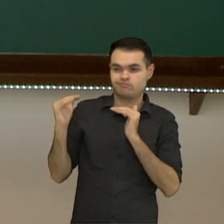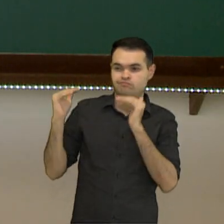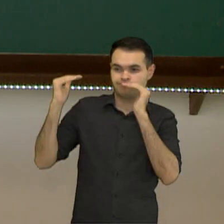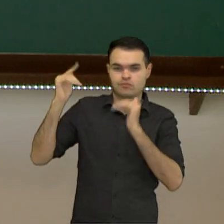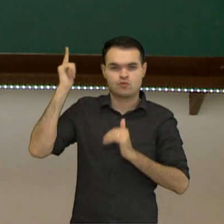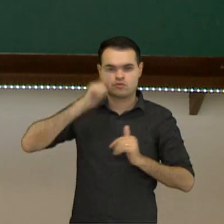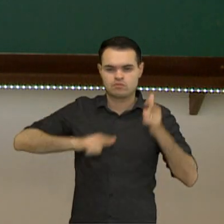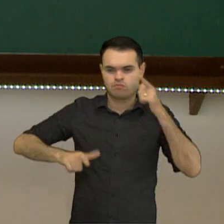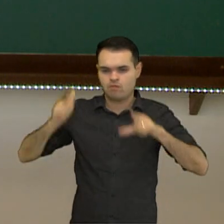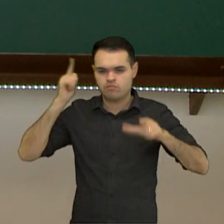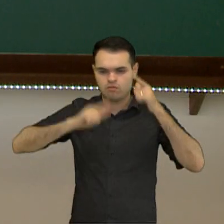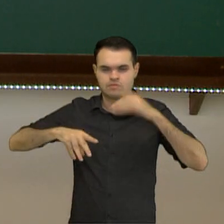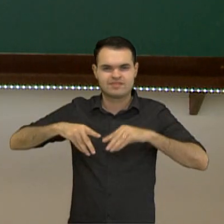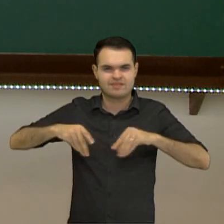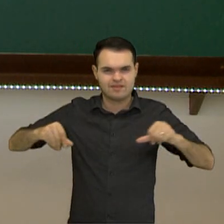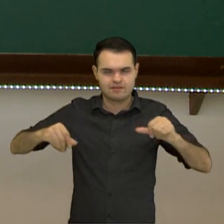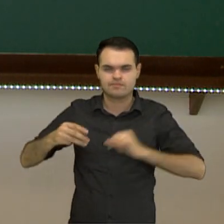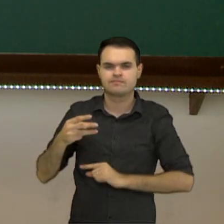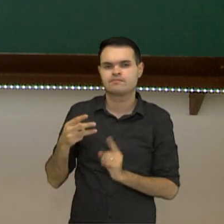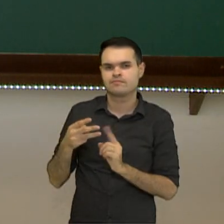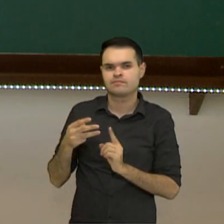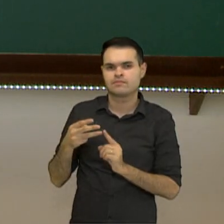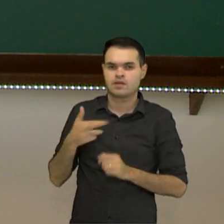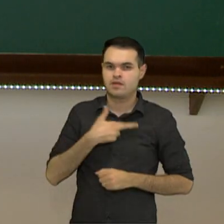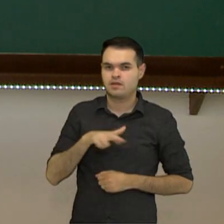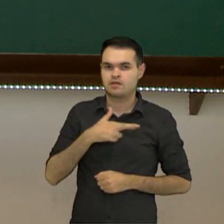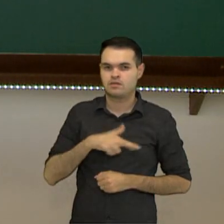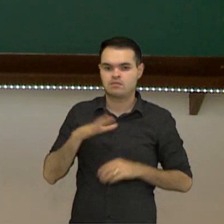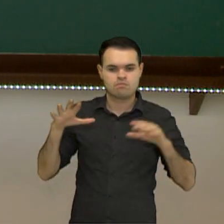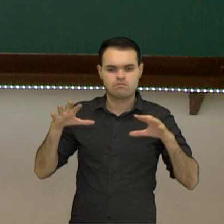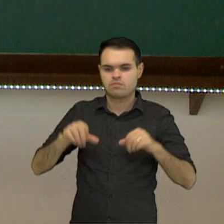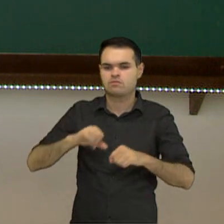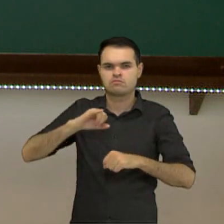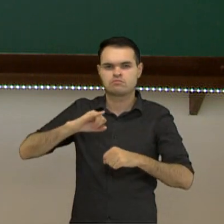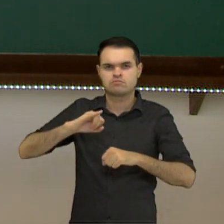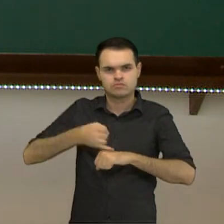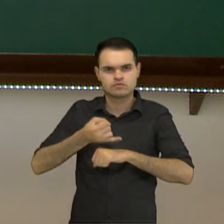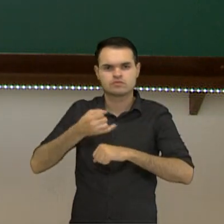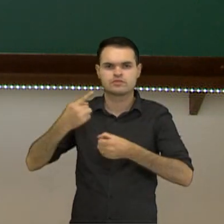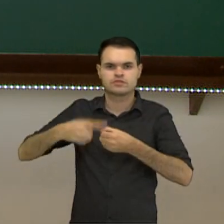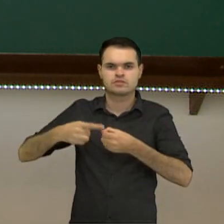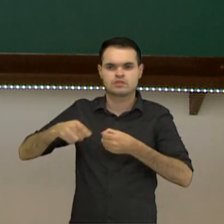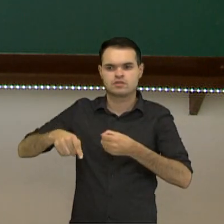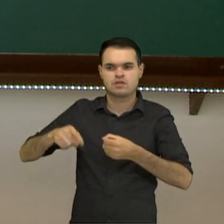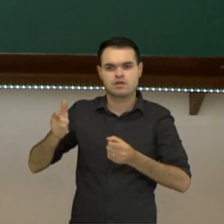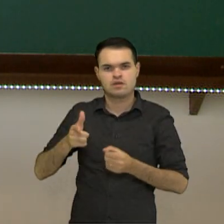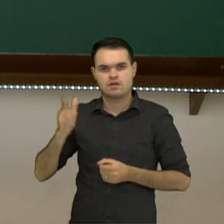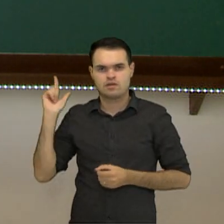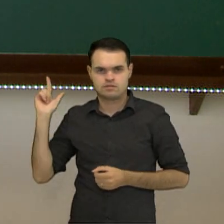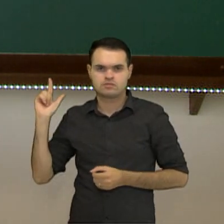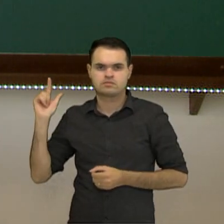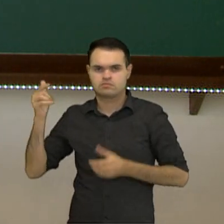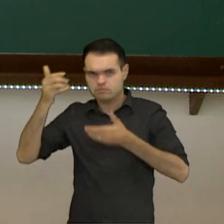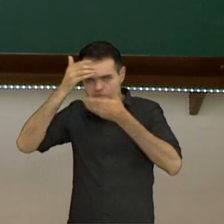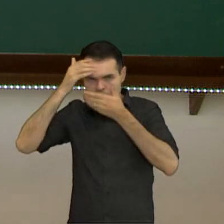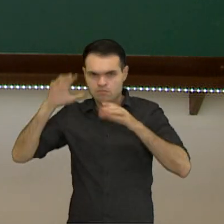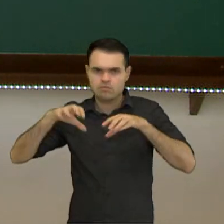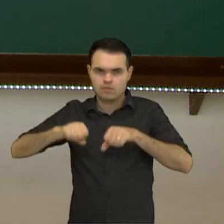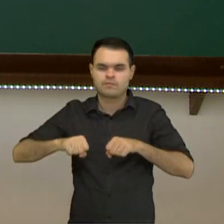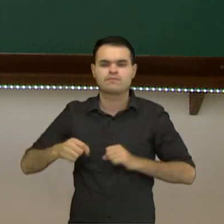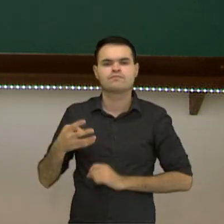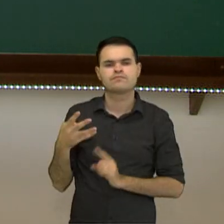terras. Para os religiosos, reconquistar Jerusalém, que estava sob o domínio dos turcos muçulmanos. Para